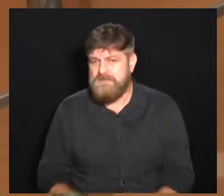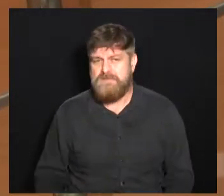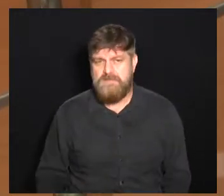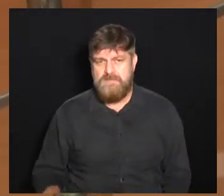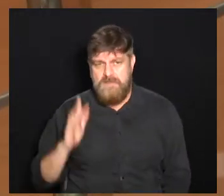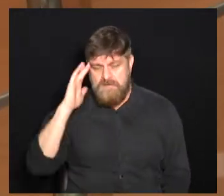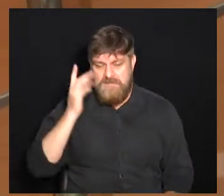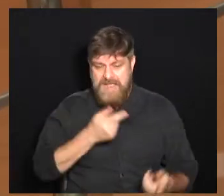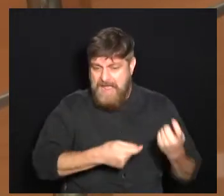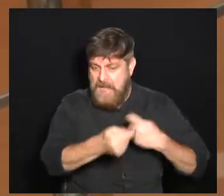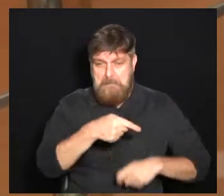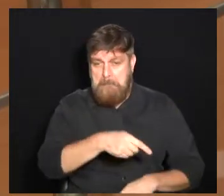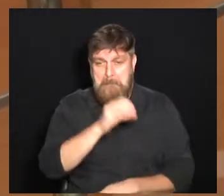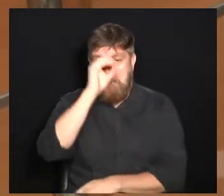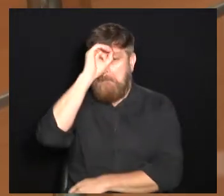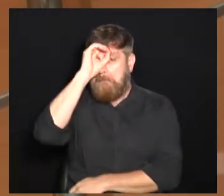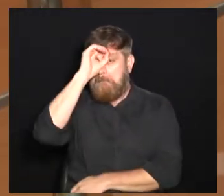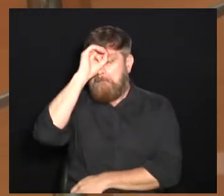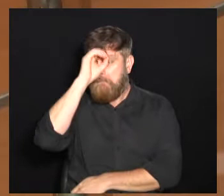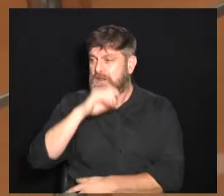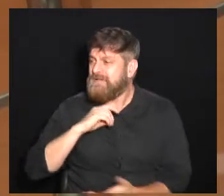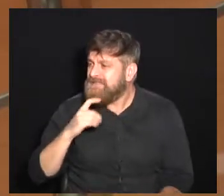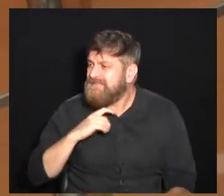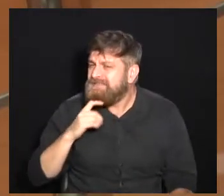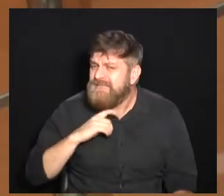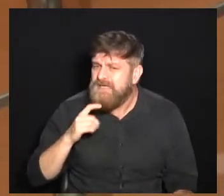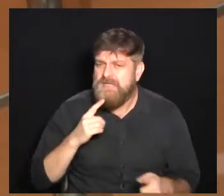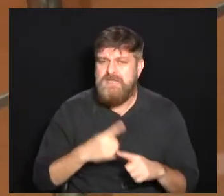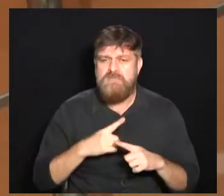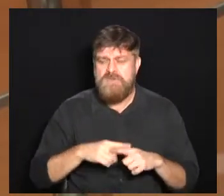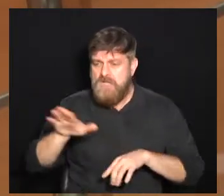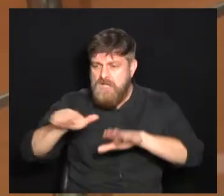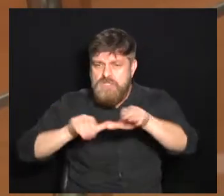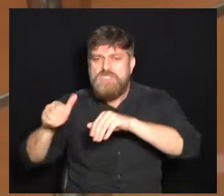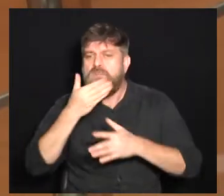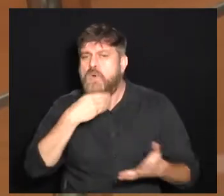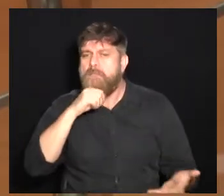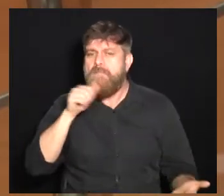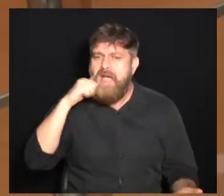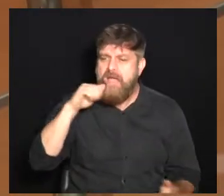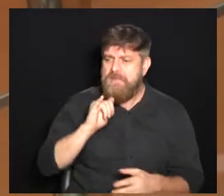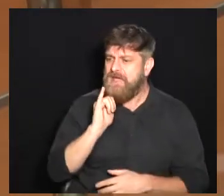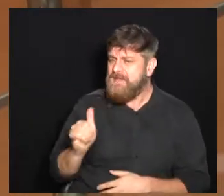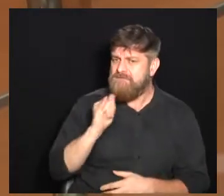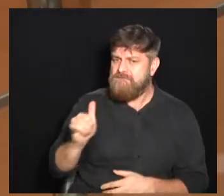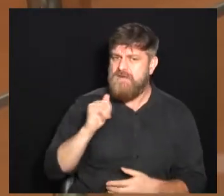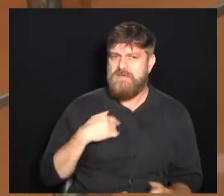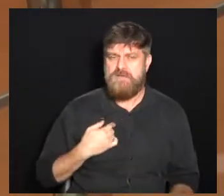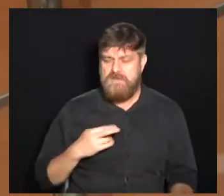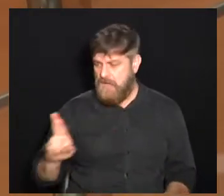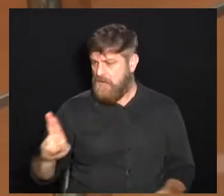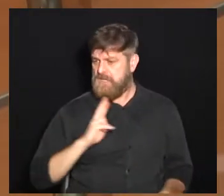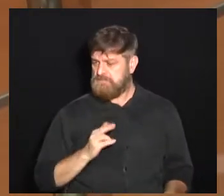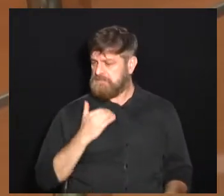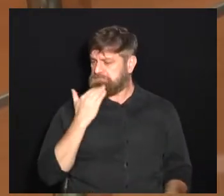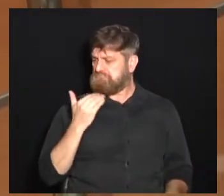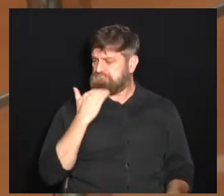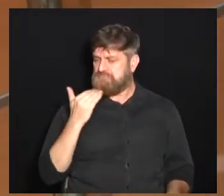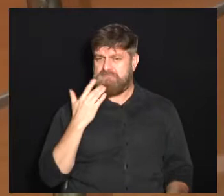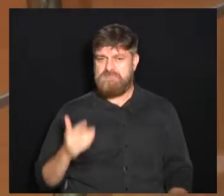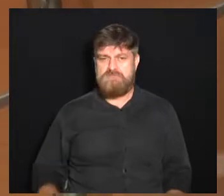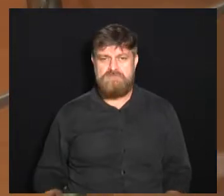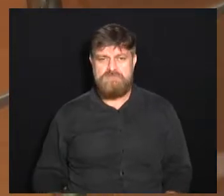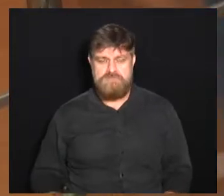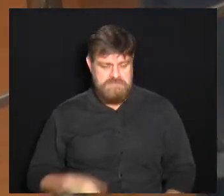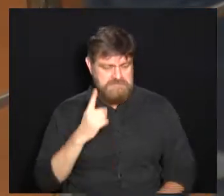aí ninguém sabia o que ia acontecer? Por que não foram comunicados os pais? Não temos resposta para isso. Simplesmente chegam